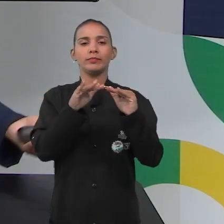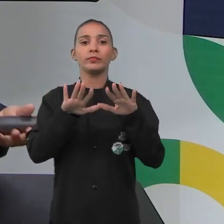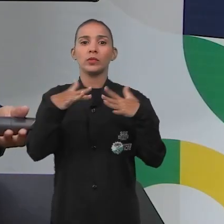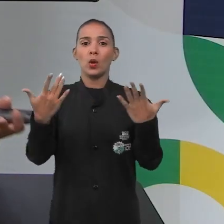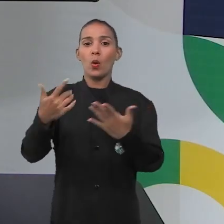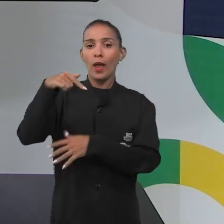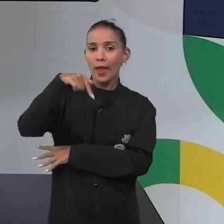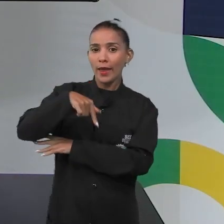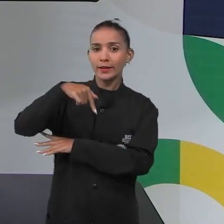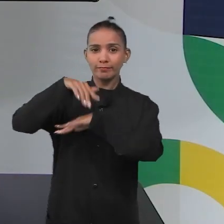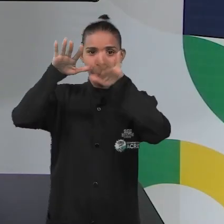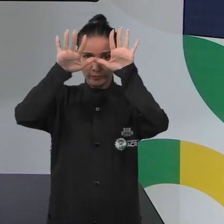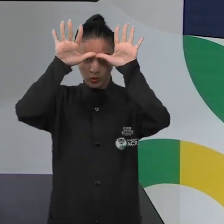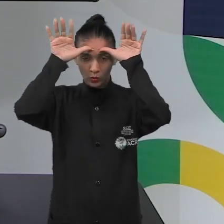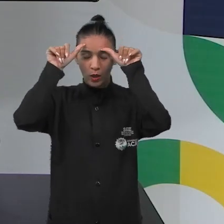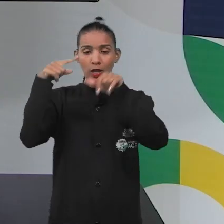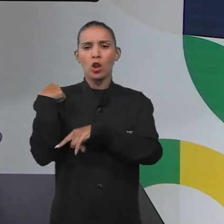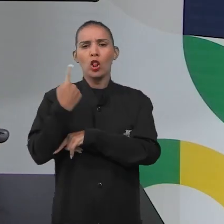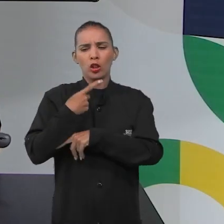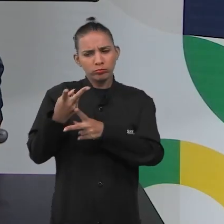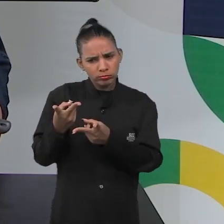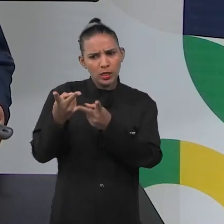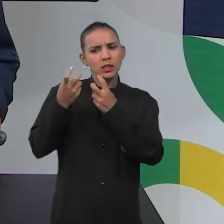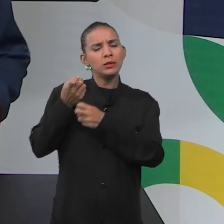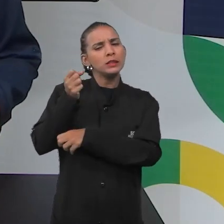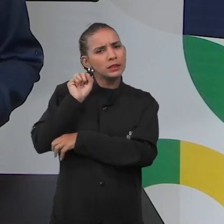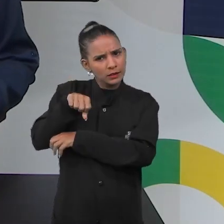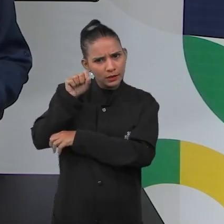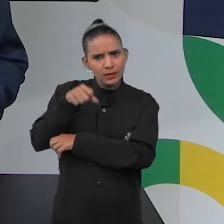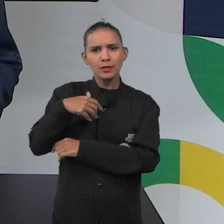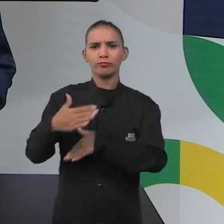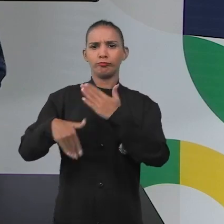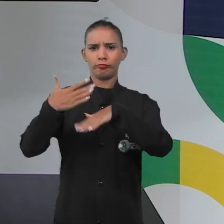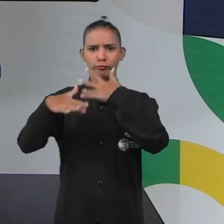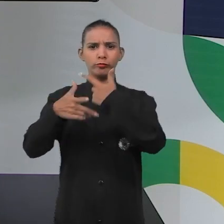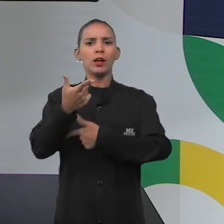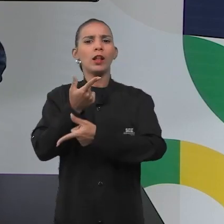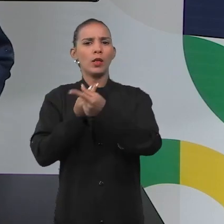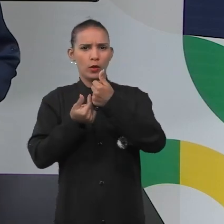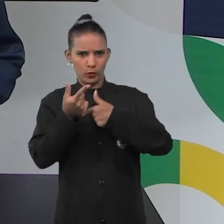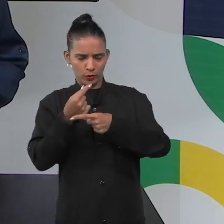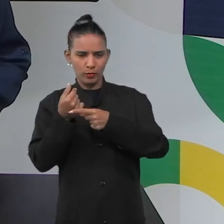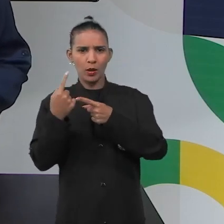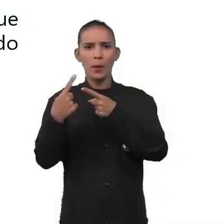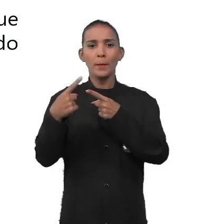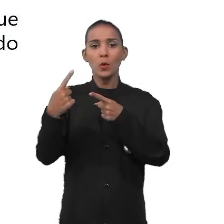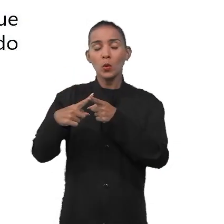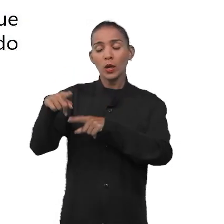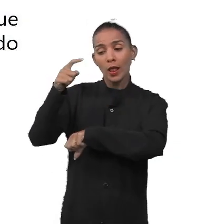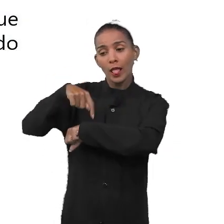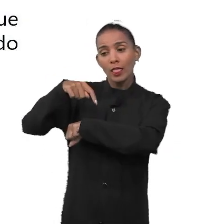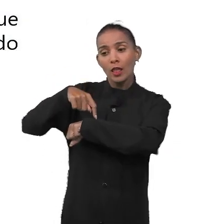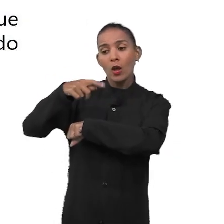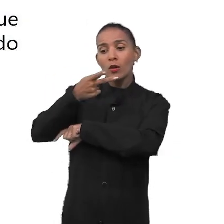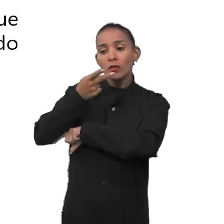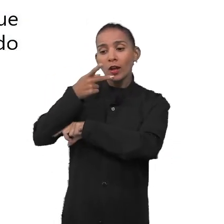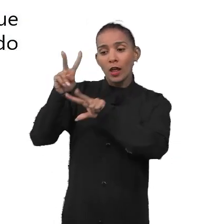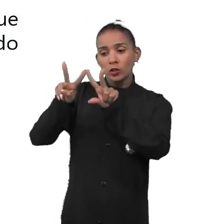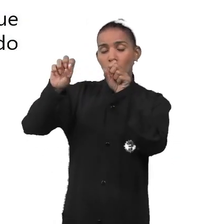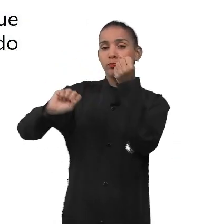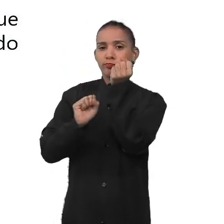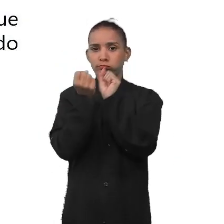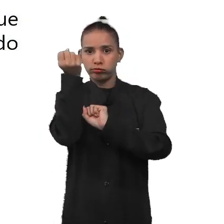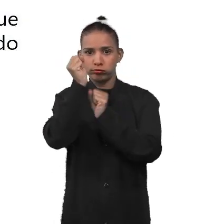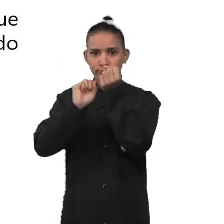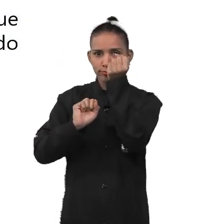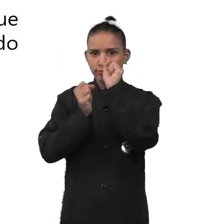vendo ultimamente um avanço nessa economia, tá? Principalmente quando a gente fala da participação do setor industrial, que